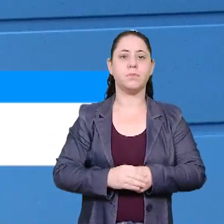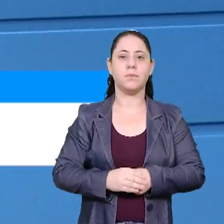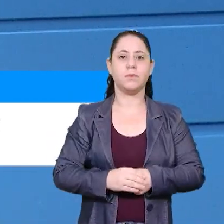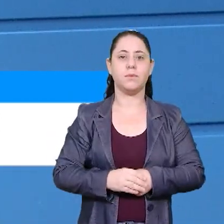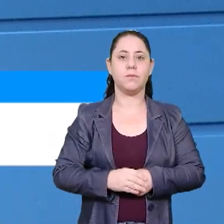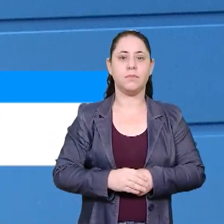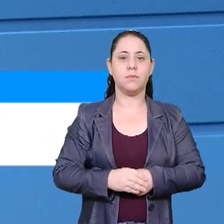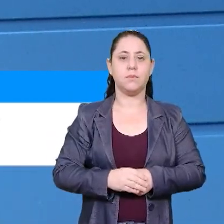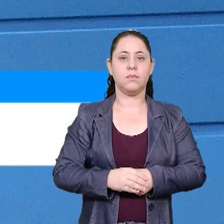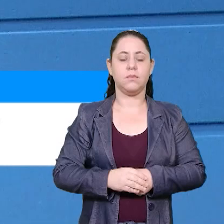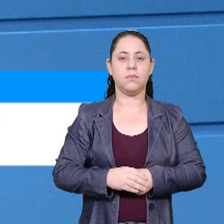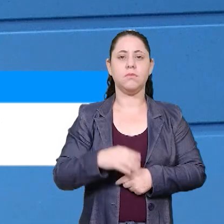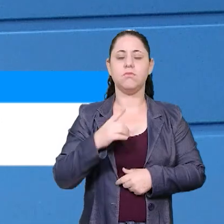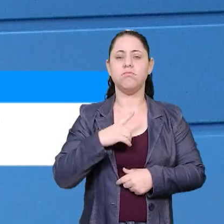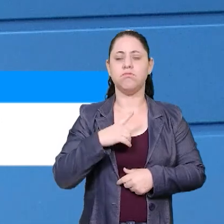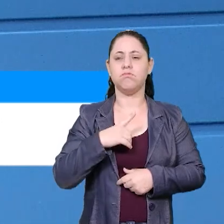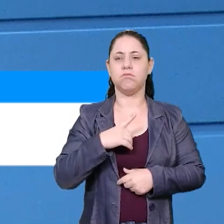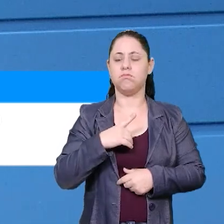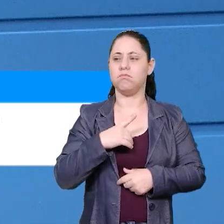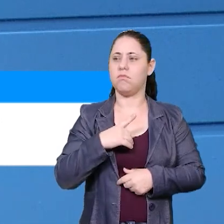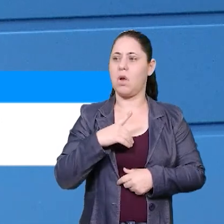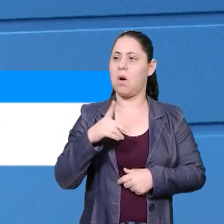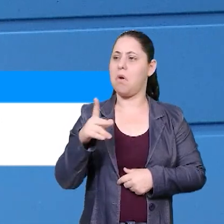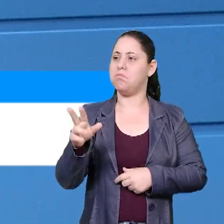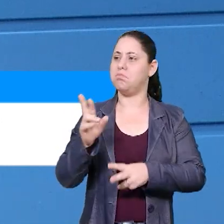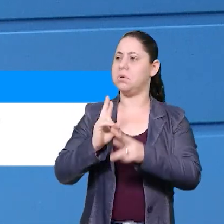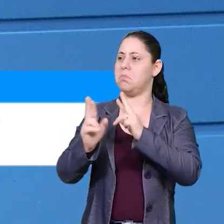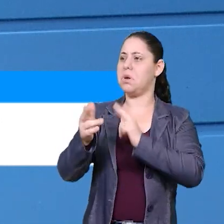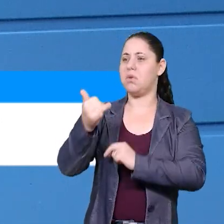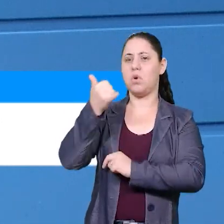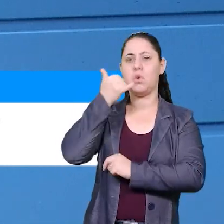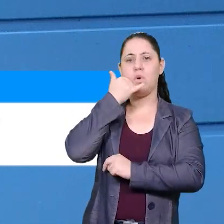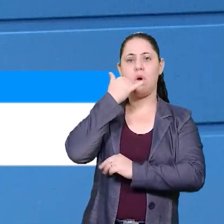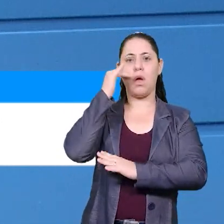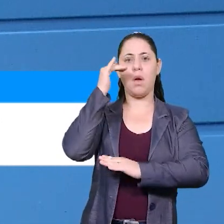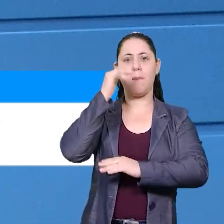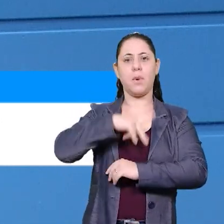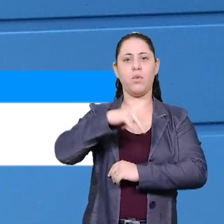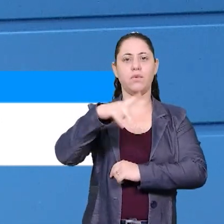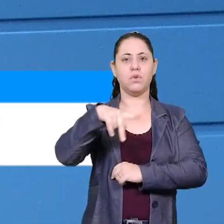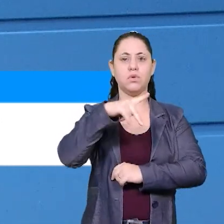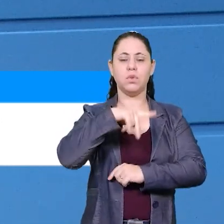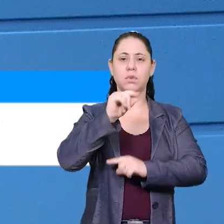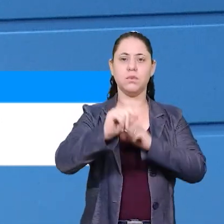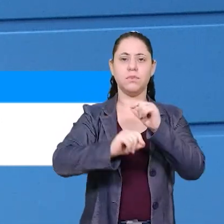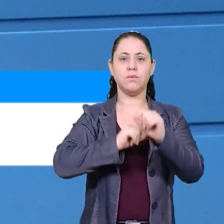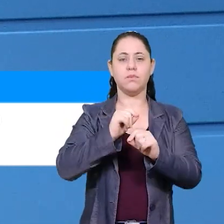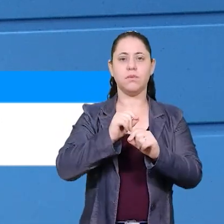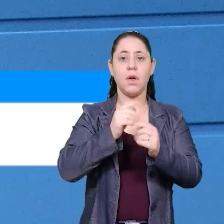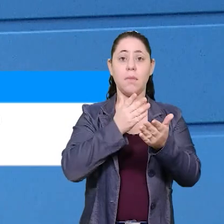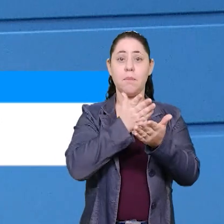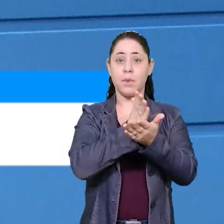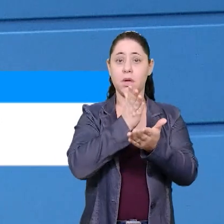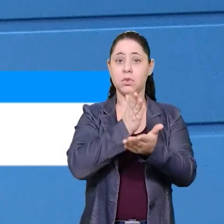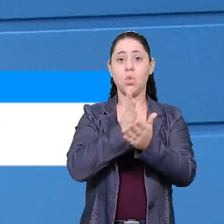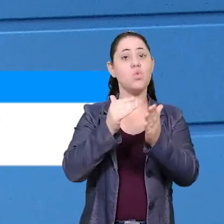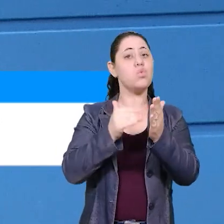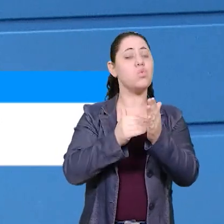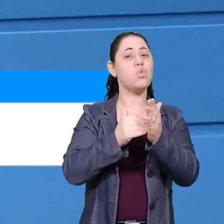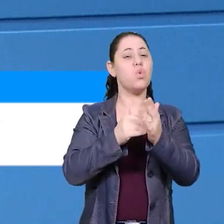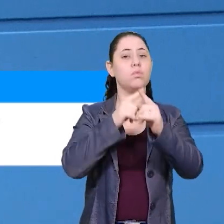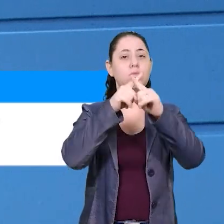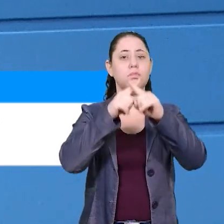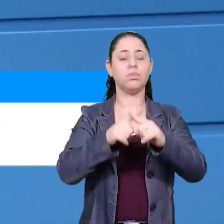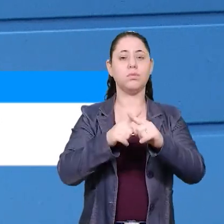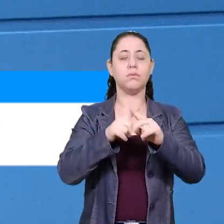Caseiro. Eu tenho recebido muitas ligações de professores que passaram no